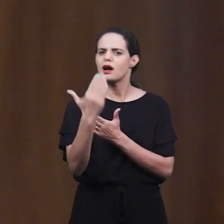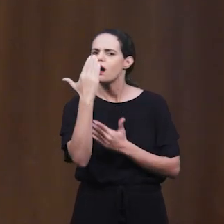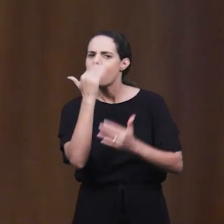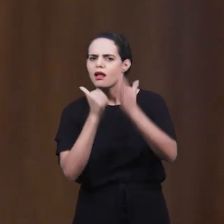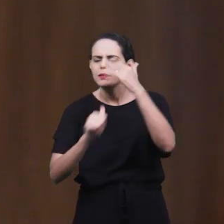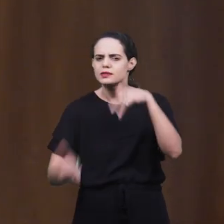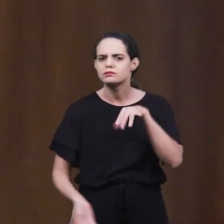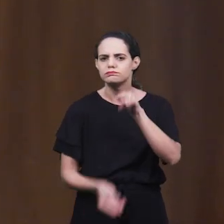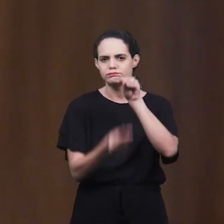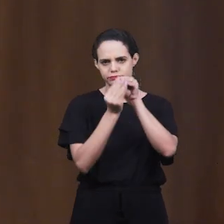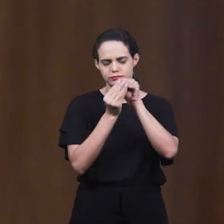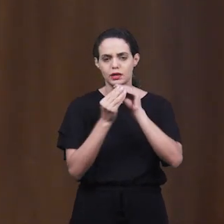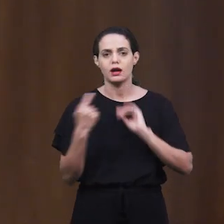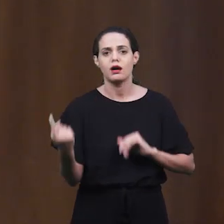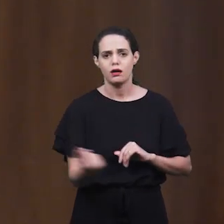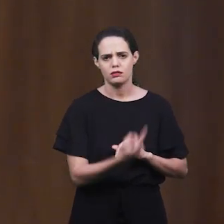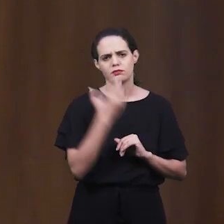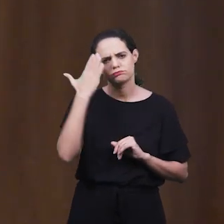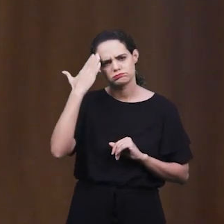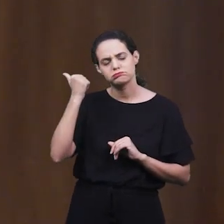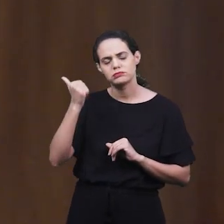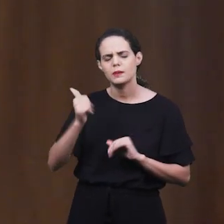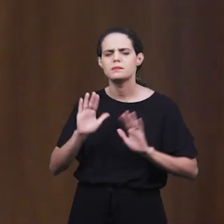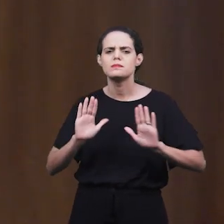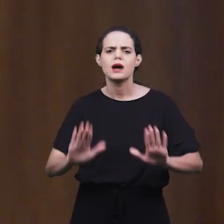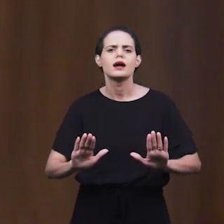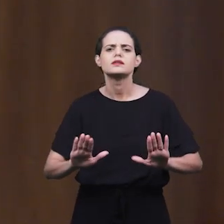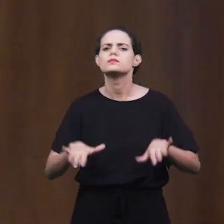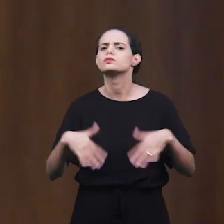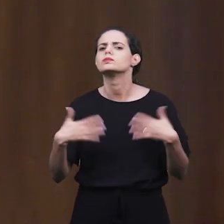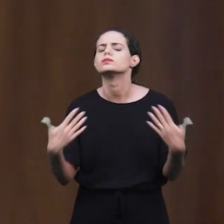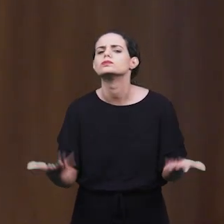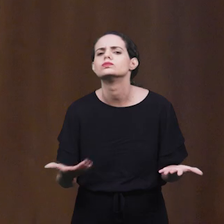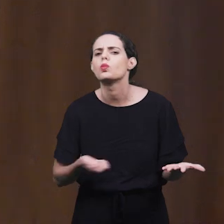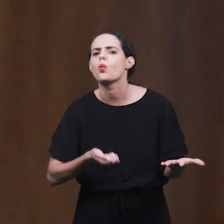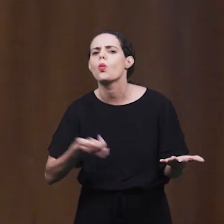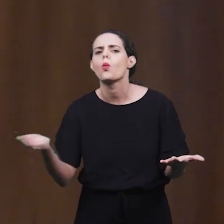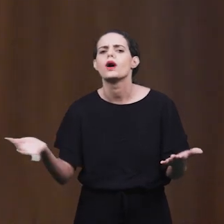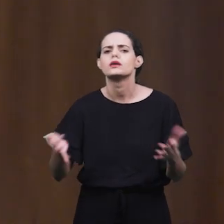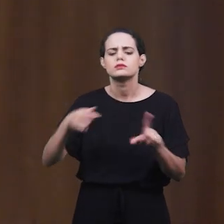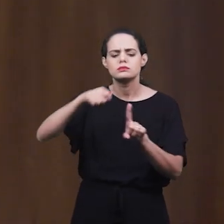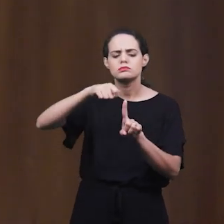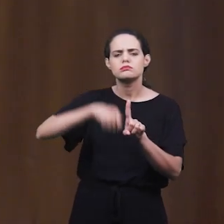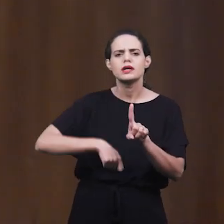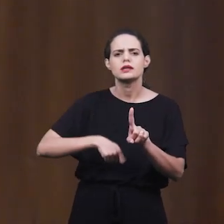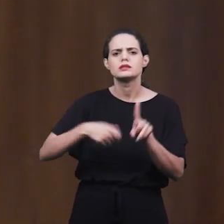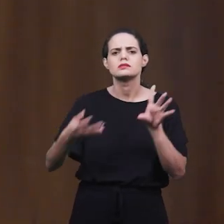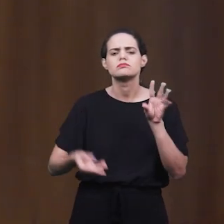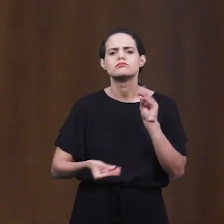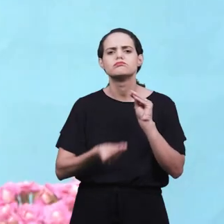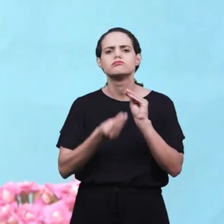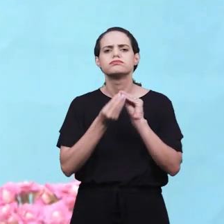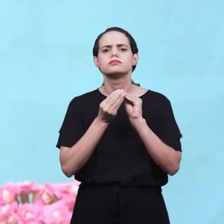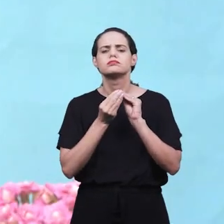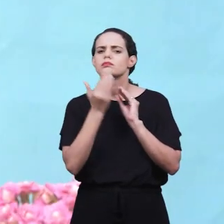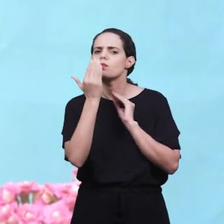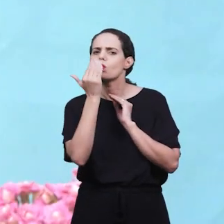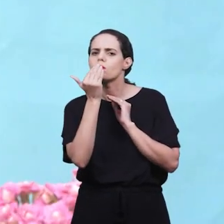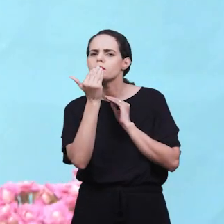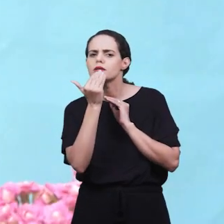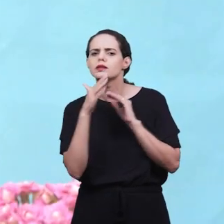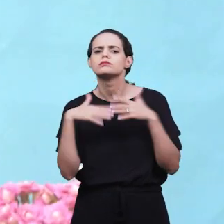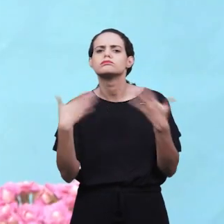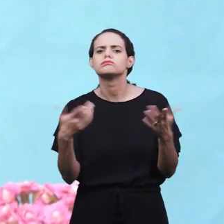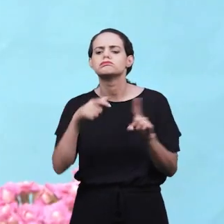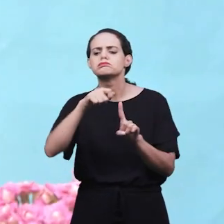Então, sabendo disso, com quantos meses que é possível essa complementação? Então, nós temos